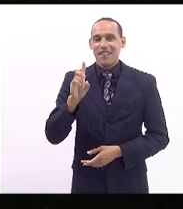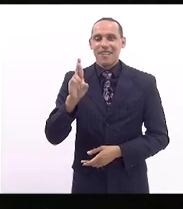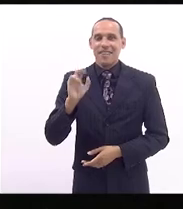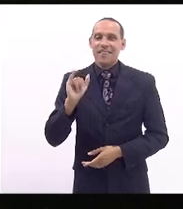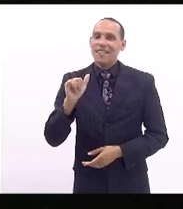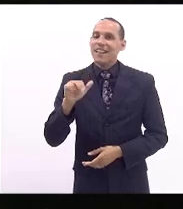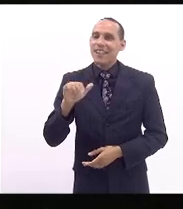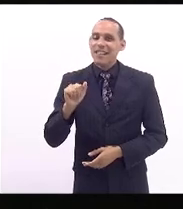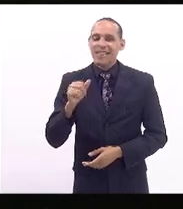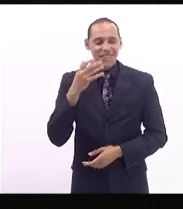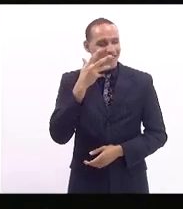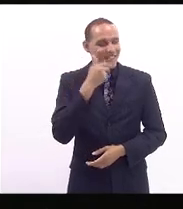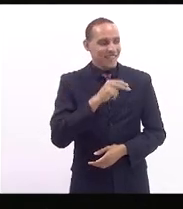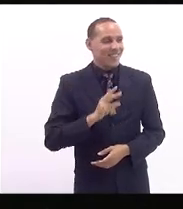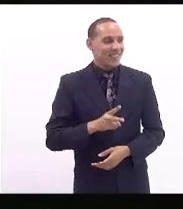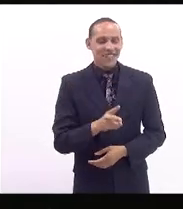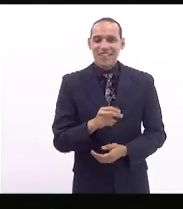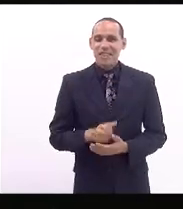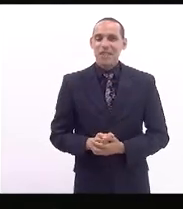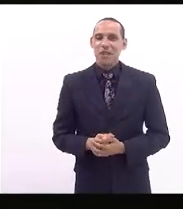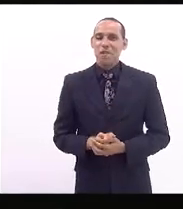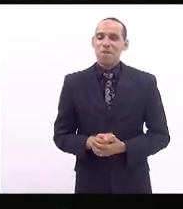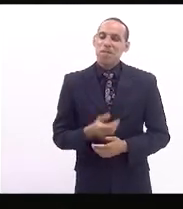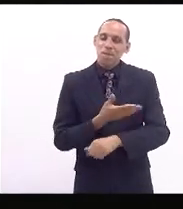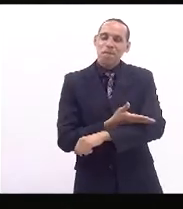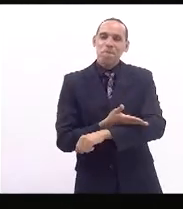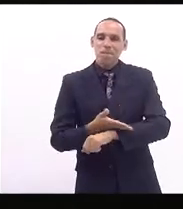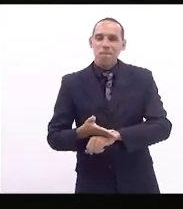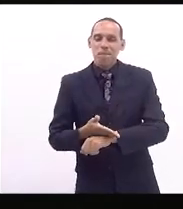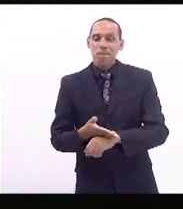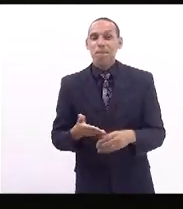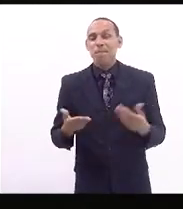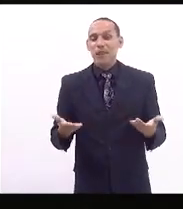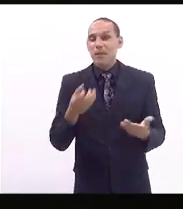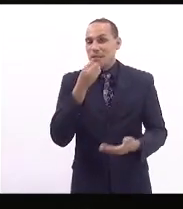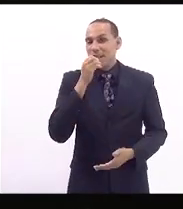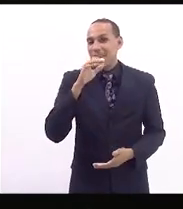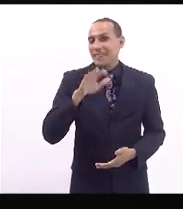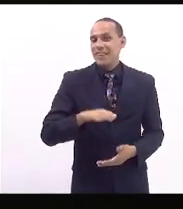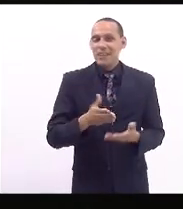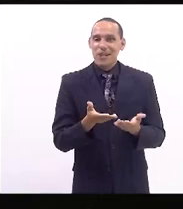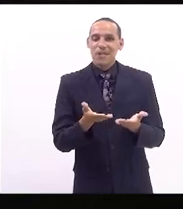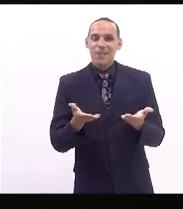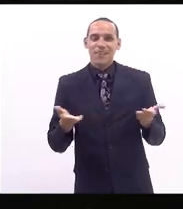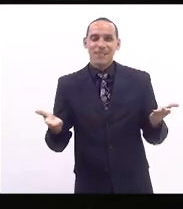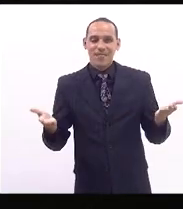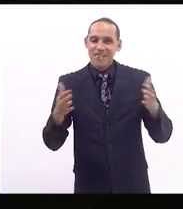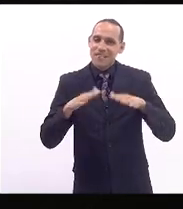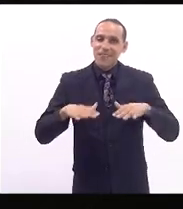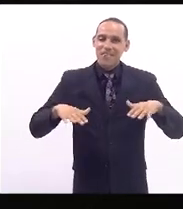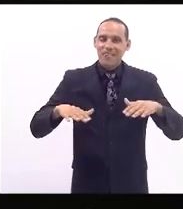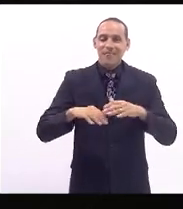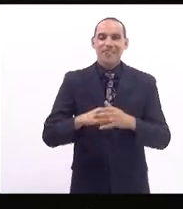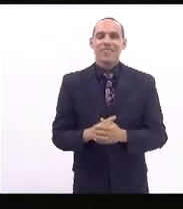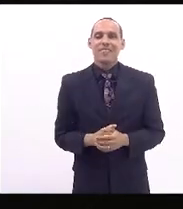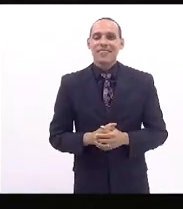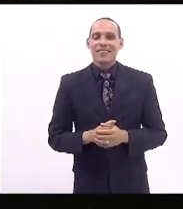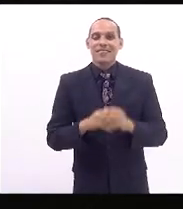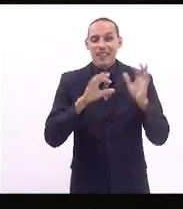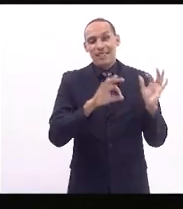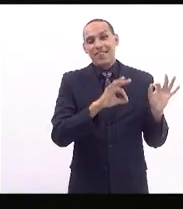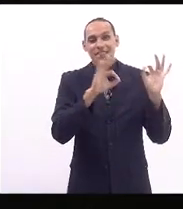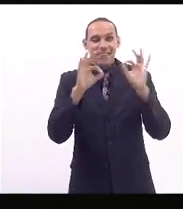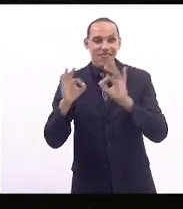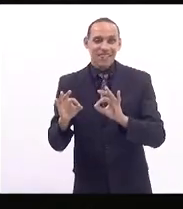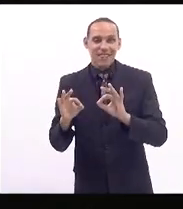sempre linda e Gentil bom Boa tarde a todos e todas que nos